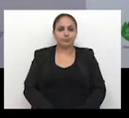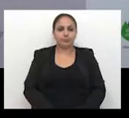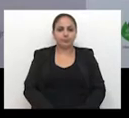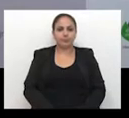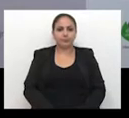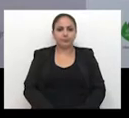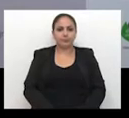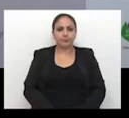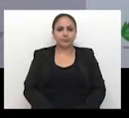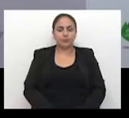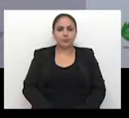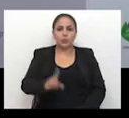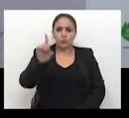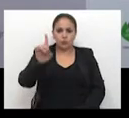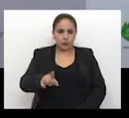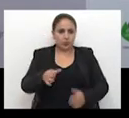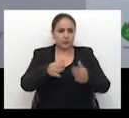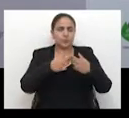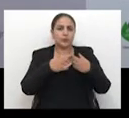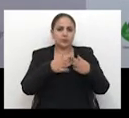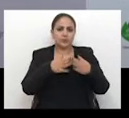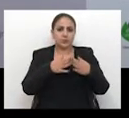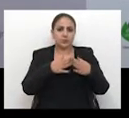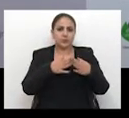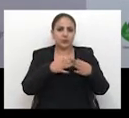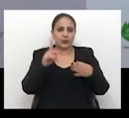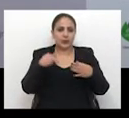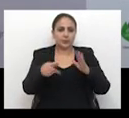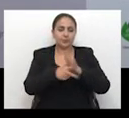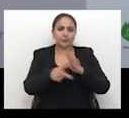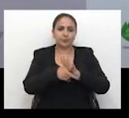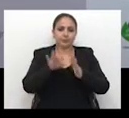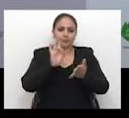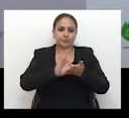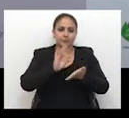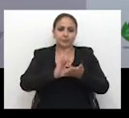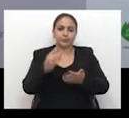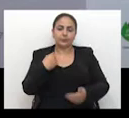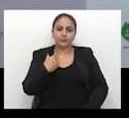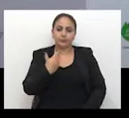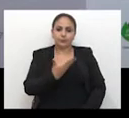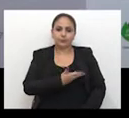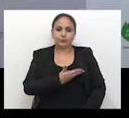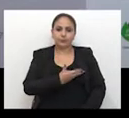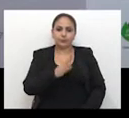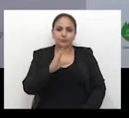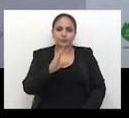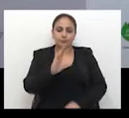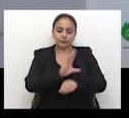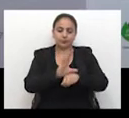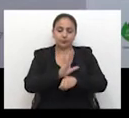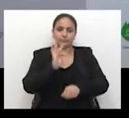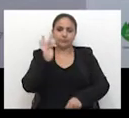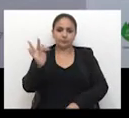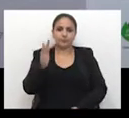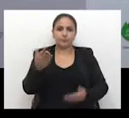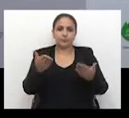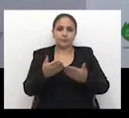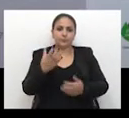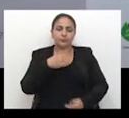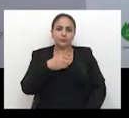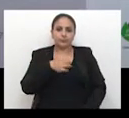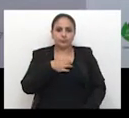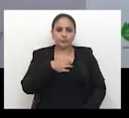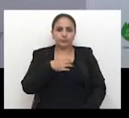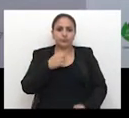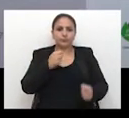direito o direito à legítima defesa é pleiteado nossa postura é garantido na nossa constituição federal e